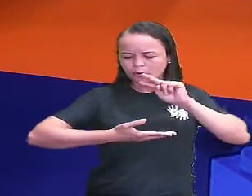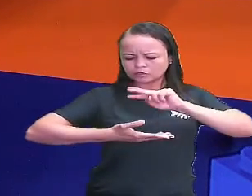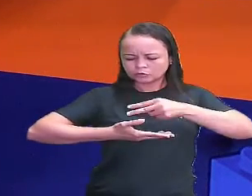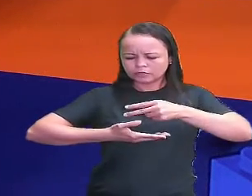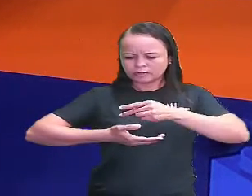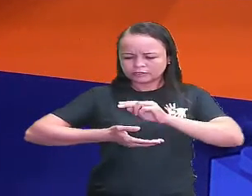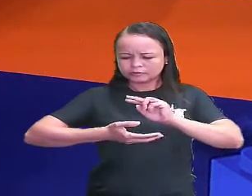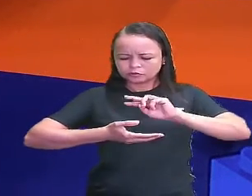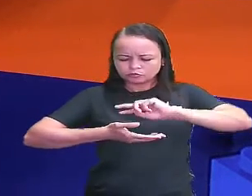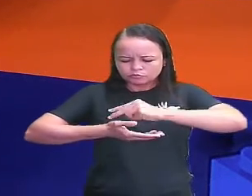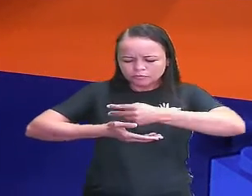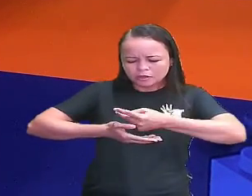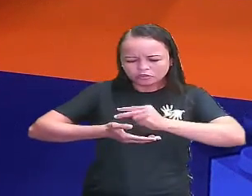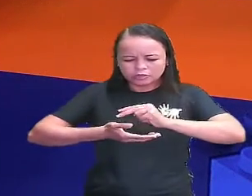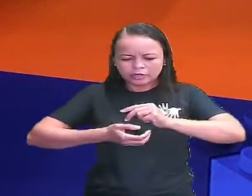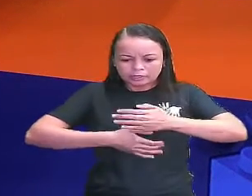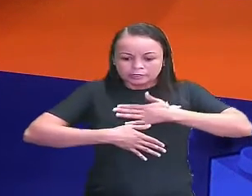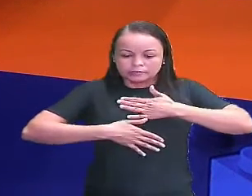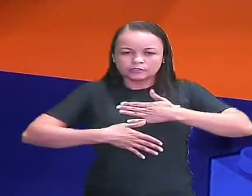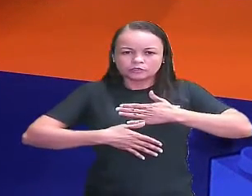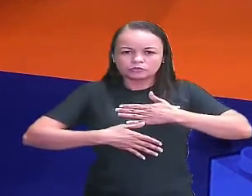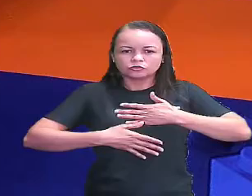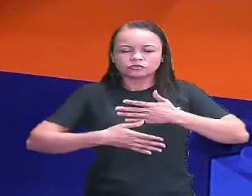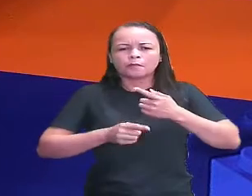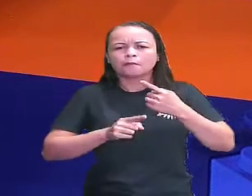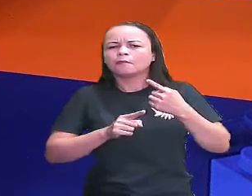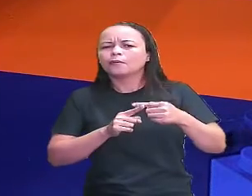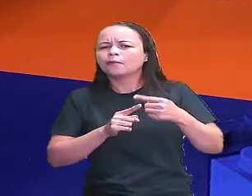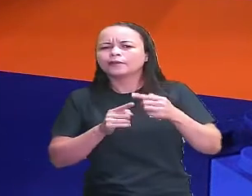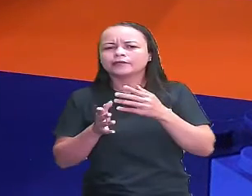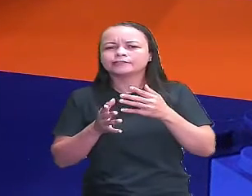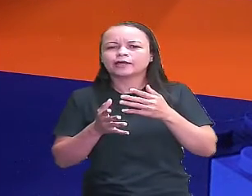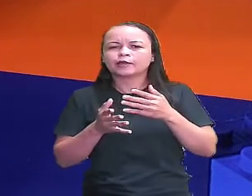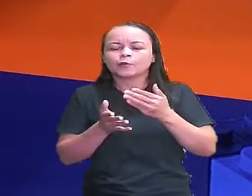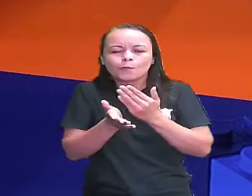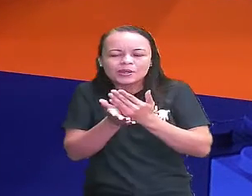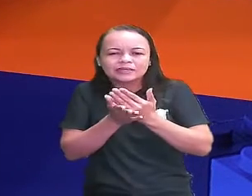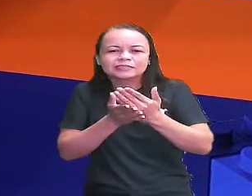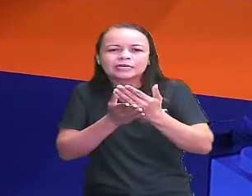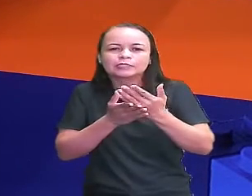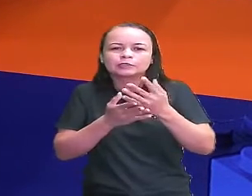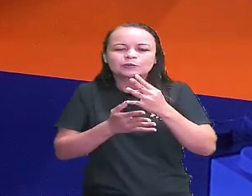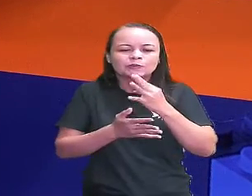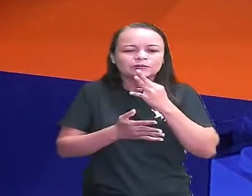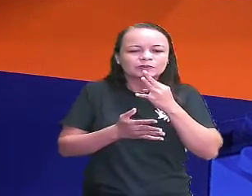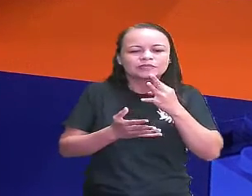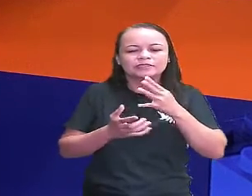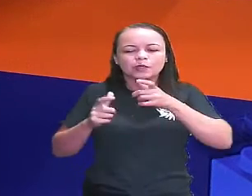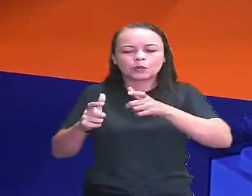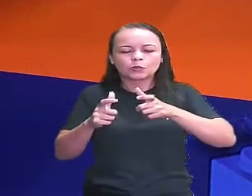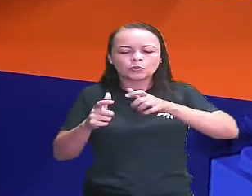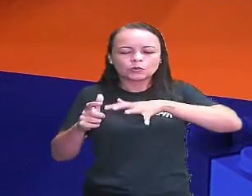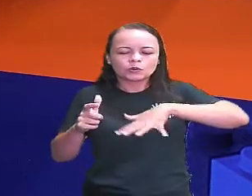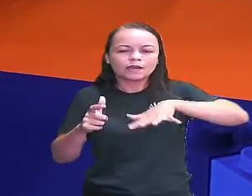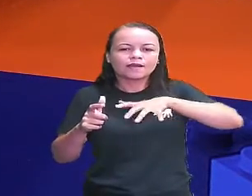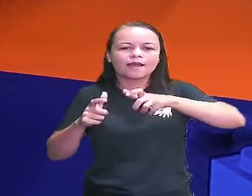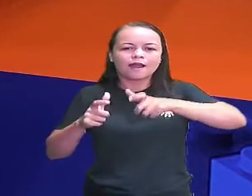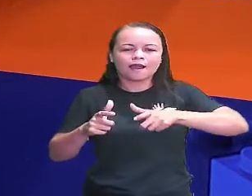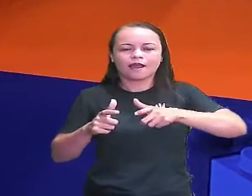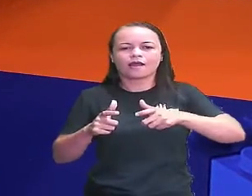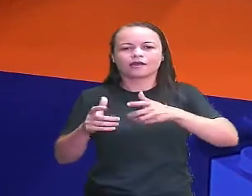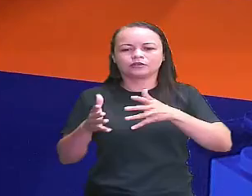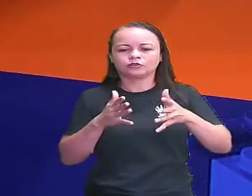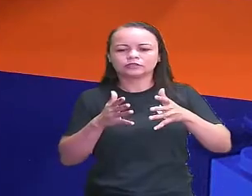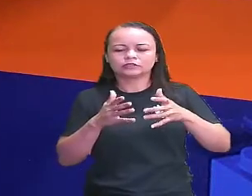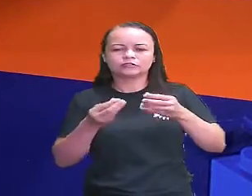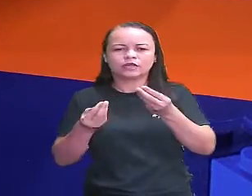se assusta? Porque ele está começando a conhecer o seu espaço e o seu limite, até